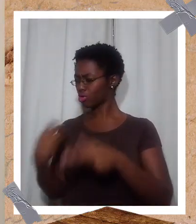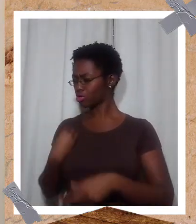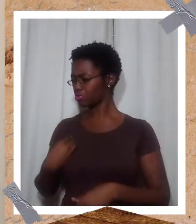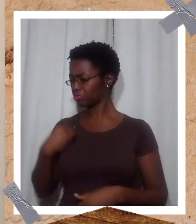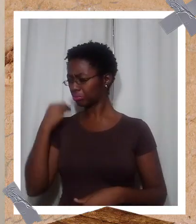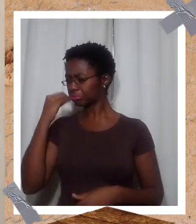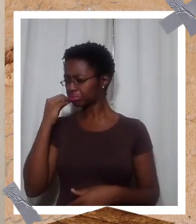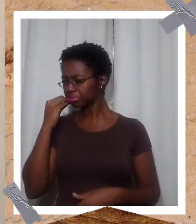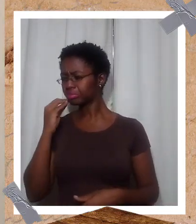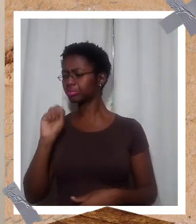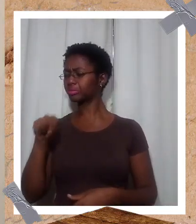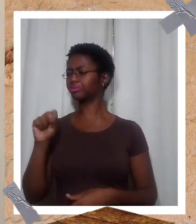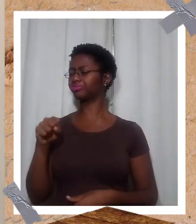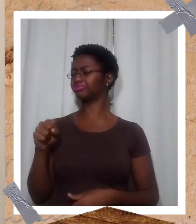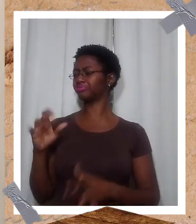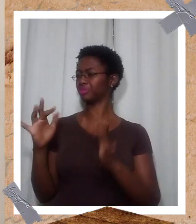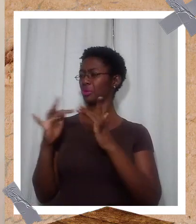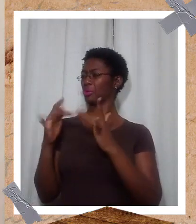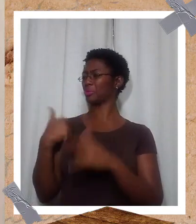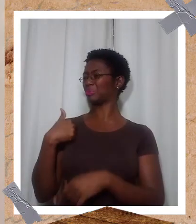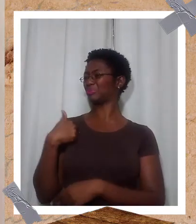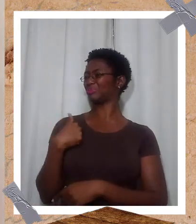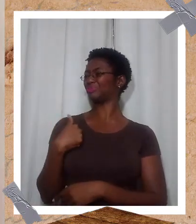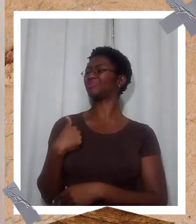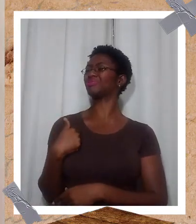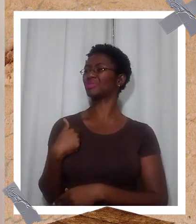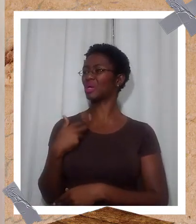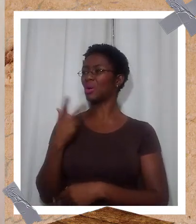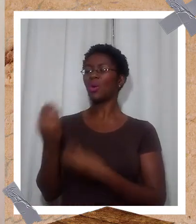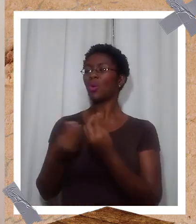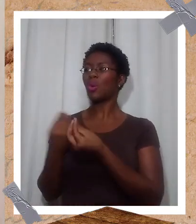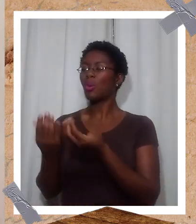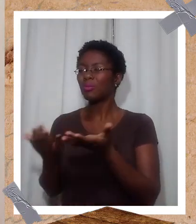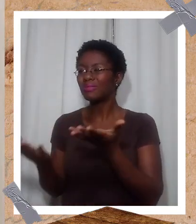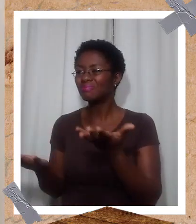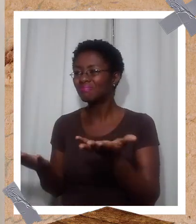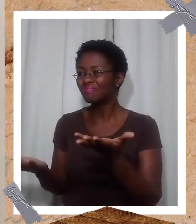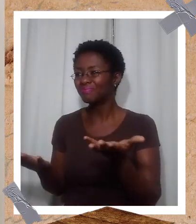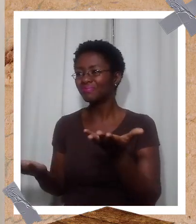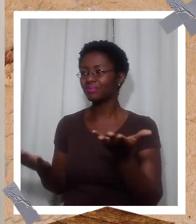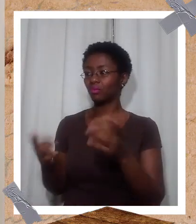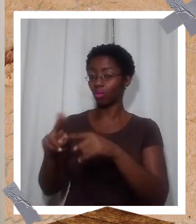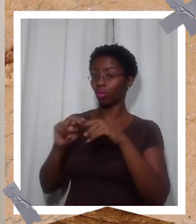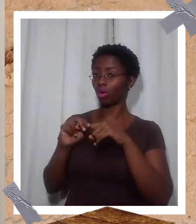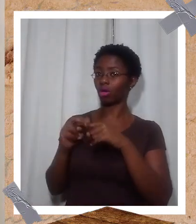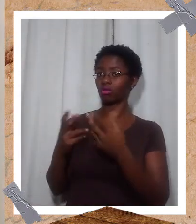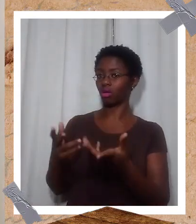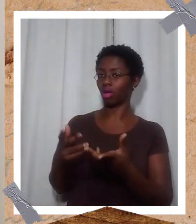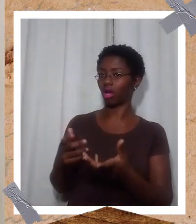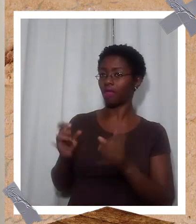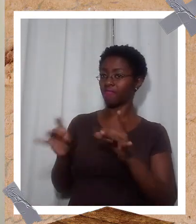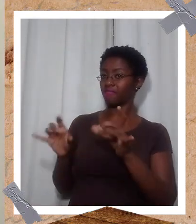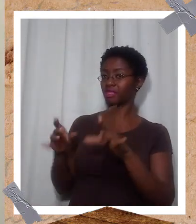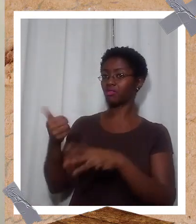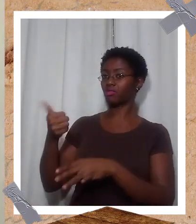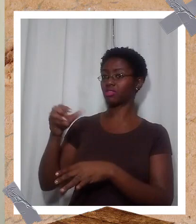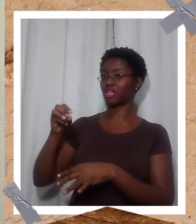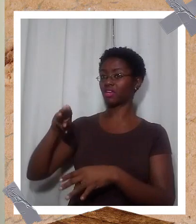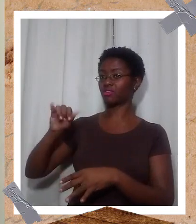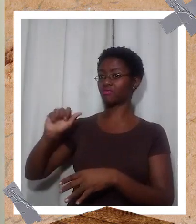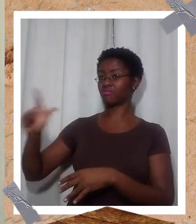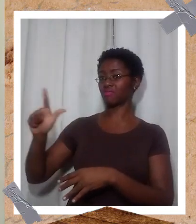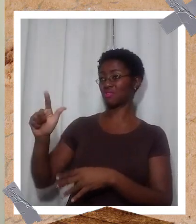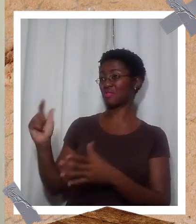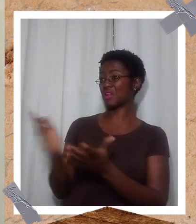questão de lidar com isso tudo, né? Porque a Carolina Jesus, ela vendeu 10 mil livros rapidamente, depois foi mais 100